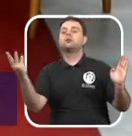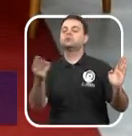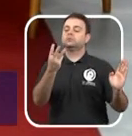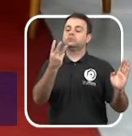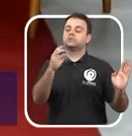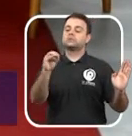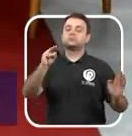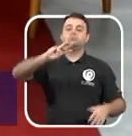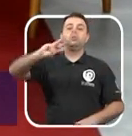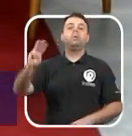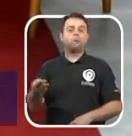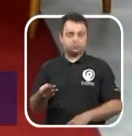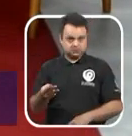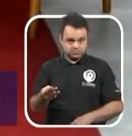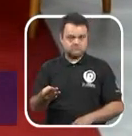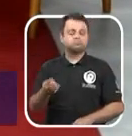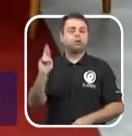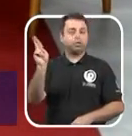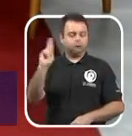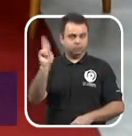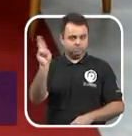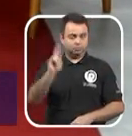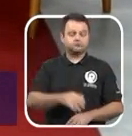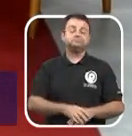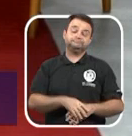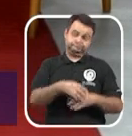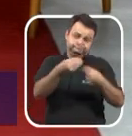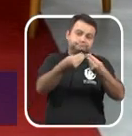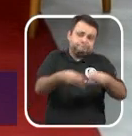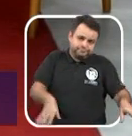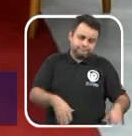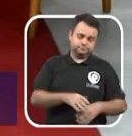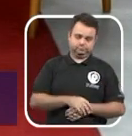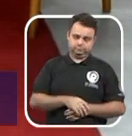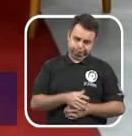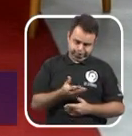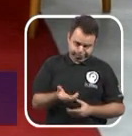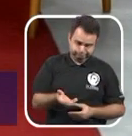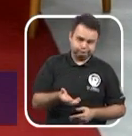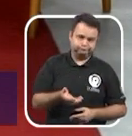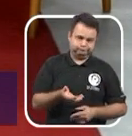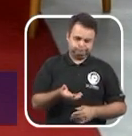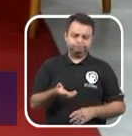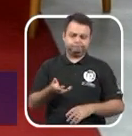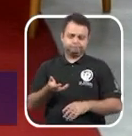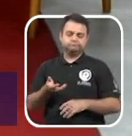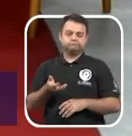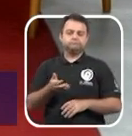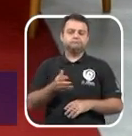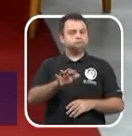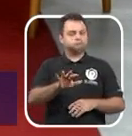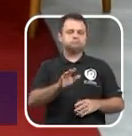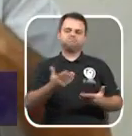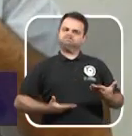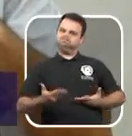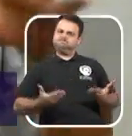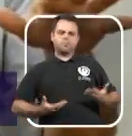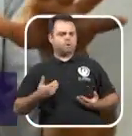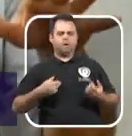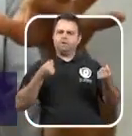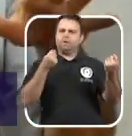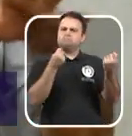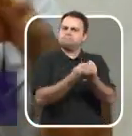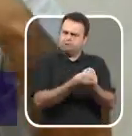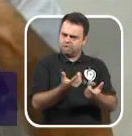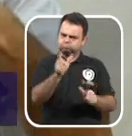Aí, qual é o outro impacto? O primeiro é esse, né? O que me move é a defesa do trabalhador.